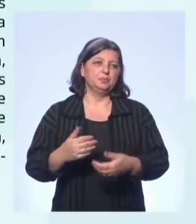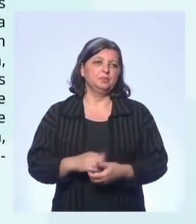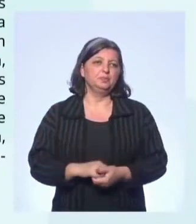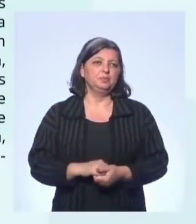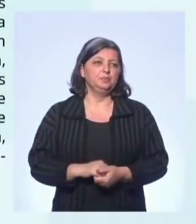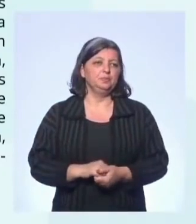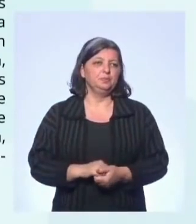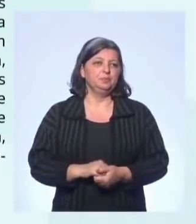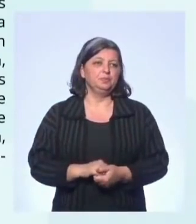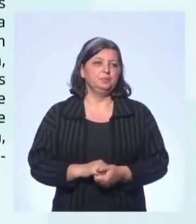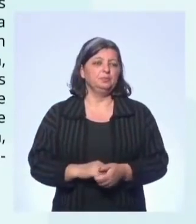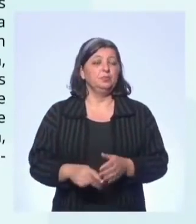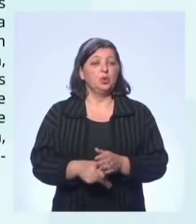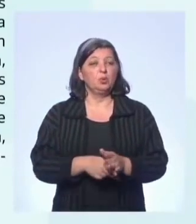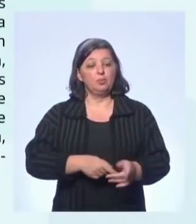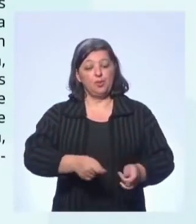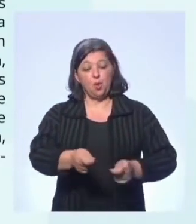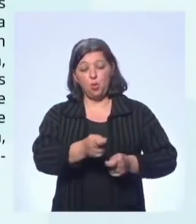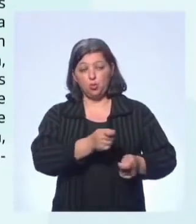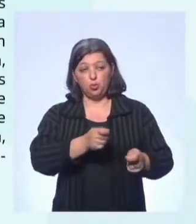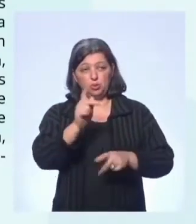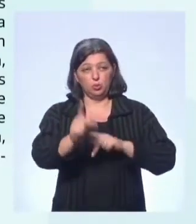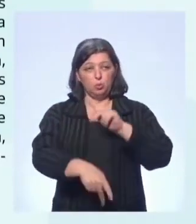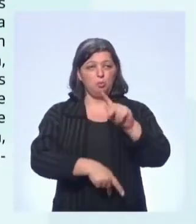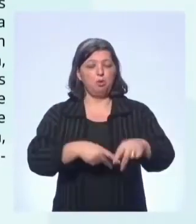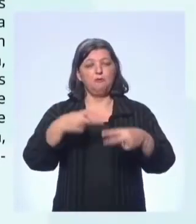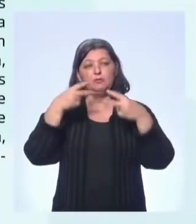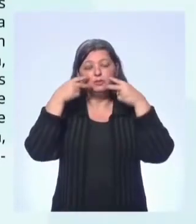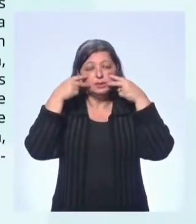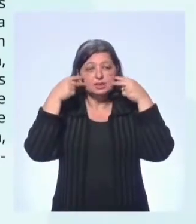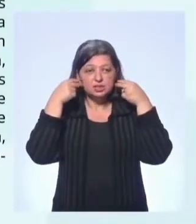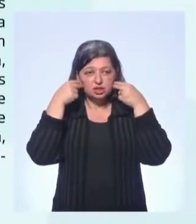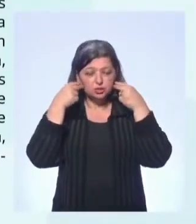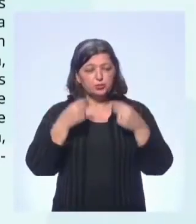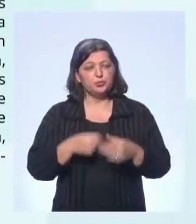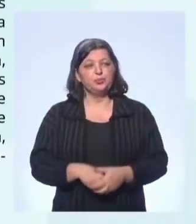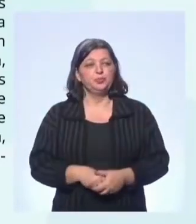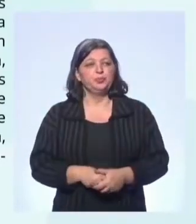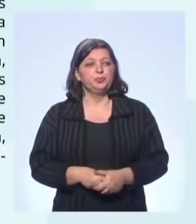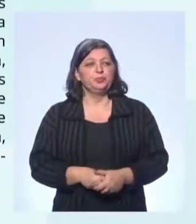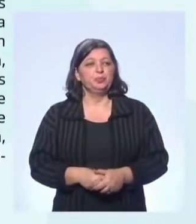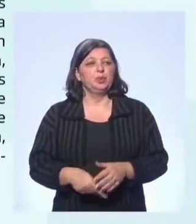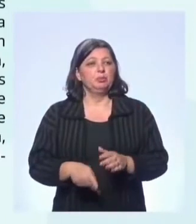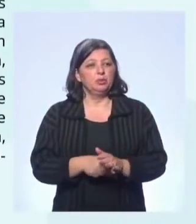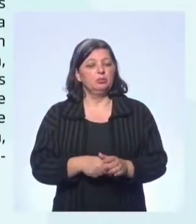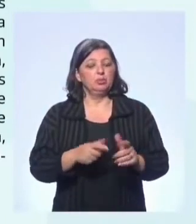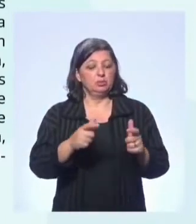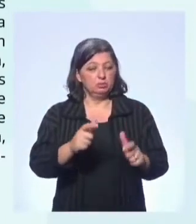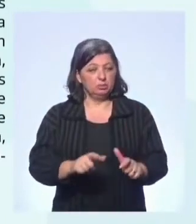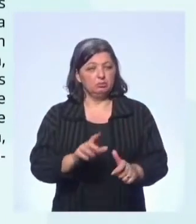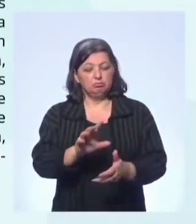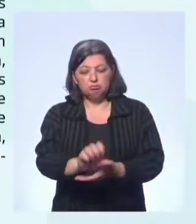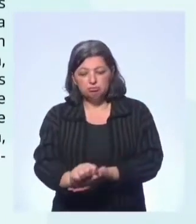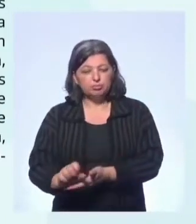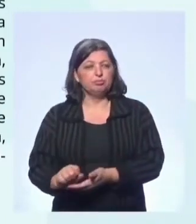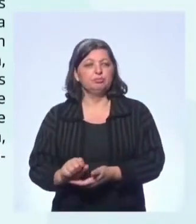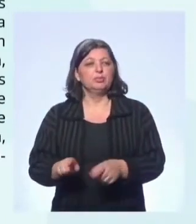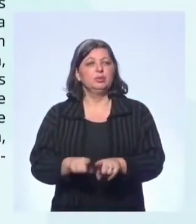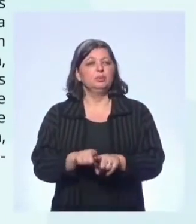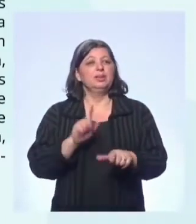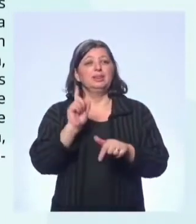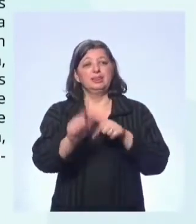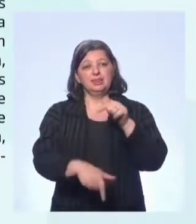a dominação dos povos indígenas, a alocação dos indígenas como operários